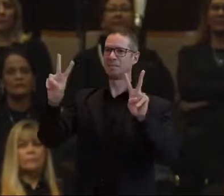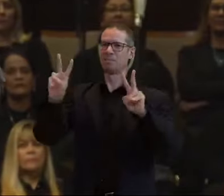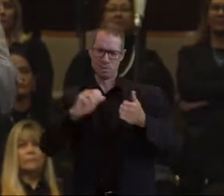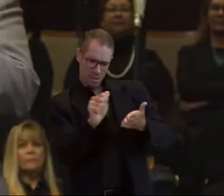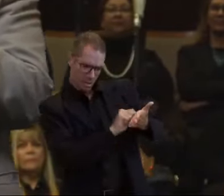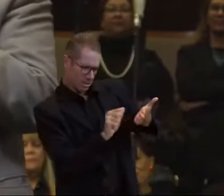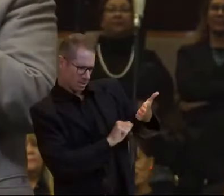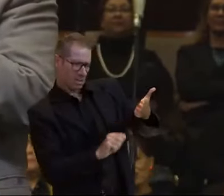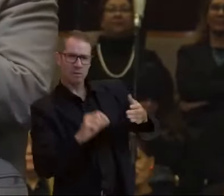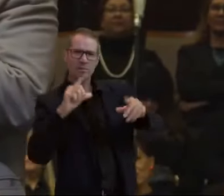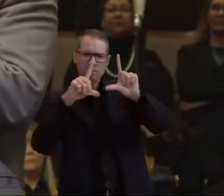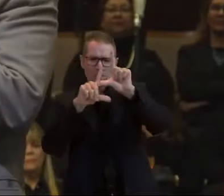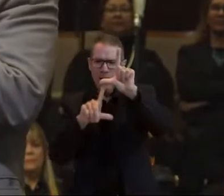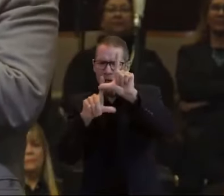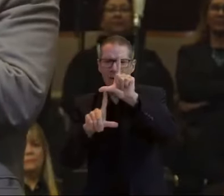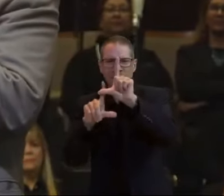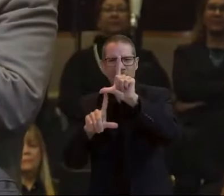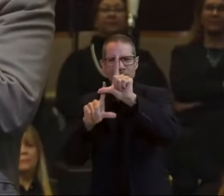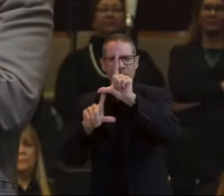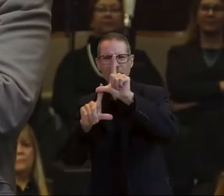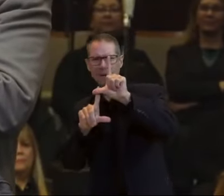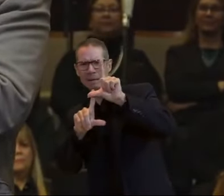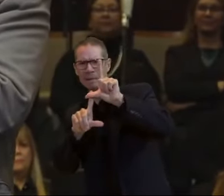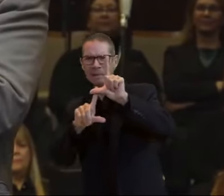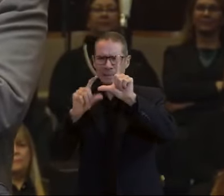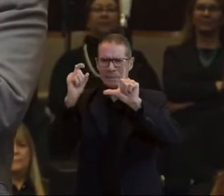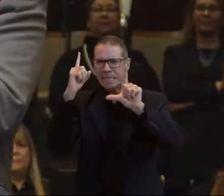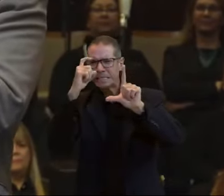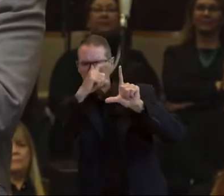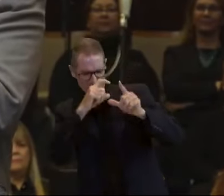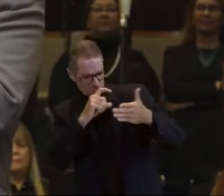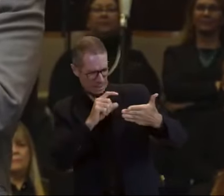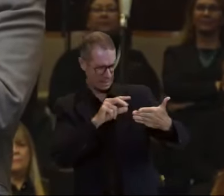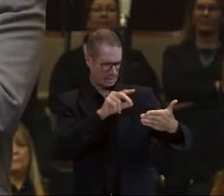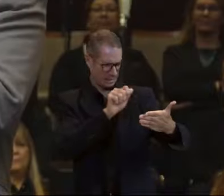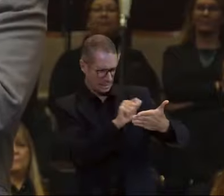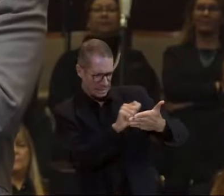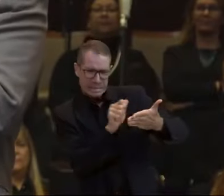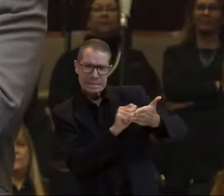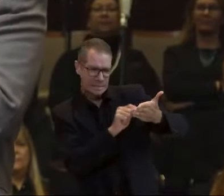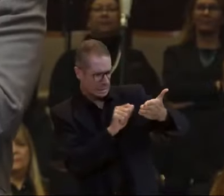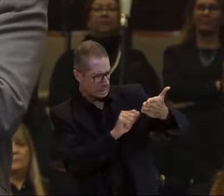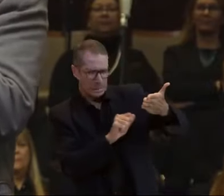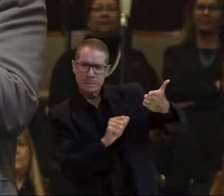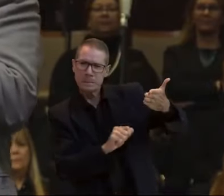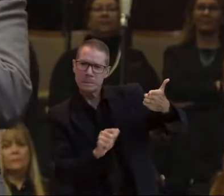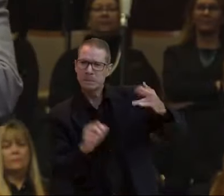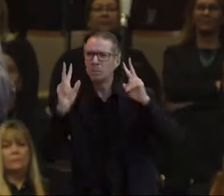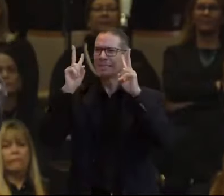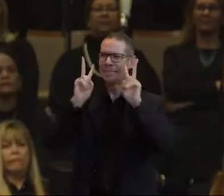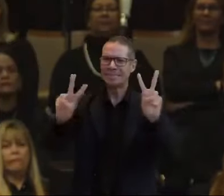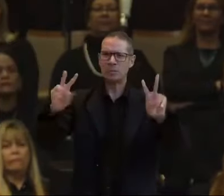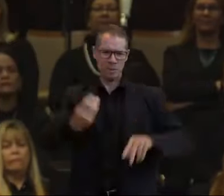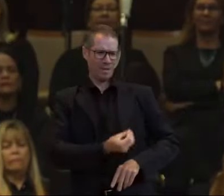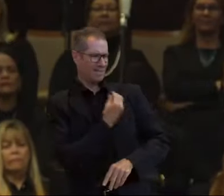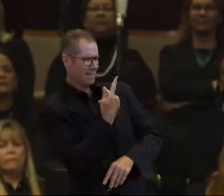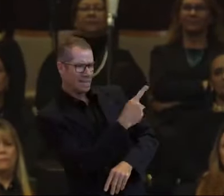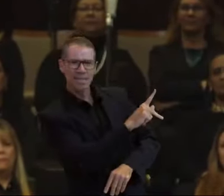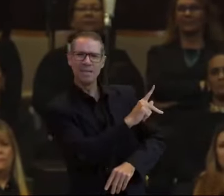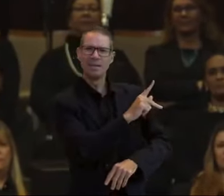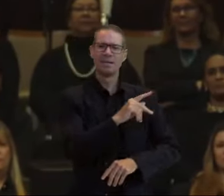à mão. Sabe aquela letrinha que já está toda dificuldade assim de escrever? Ele escrevia todo o testemunho dele. E